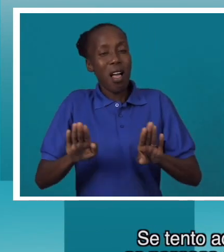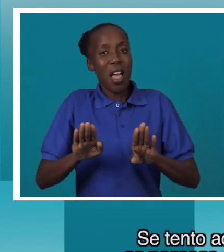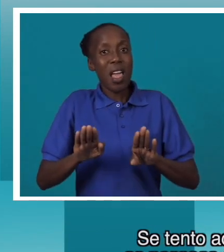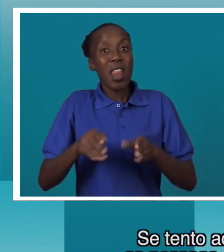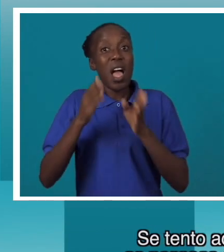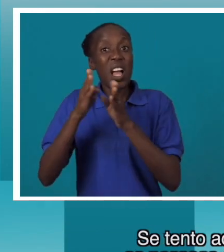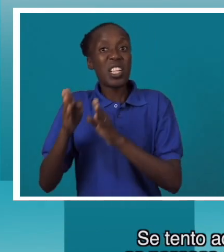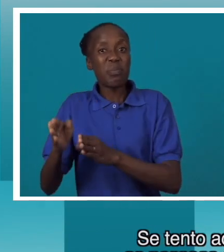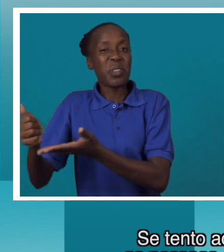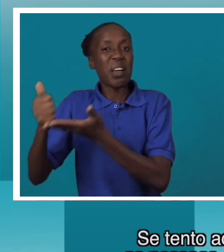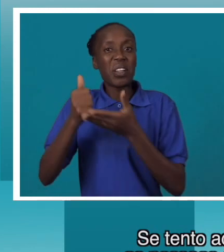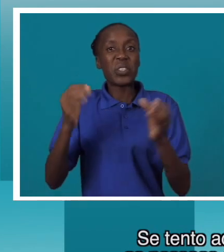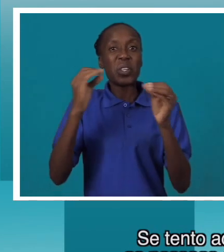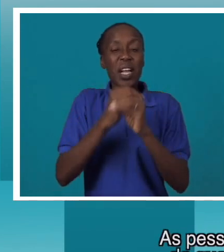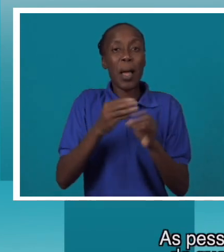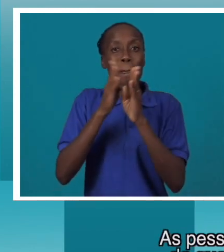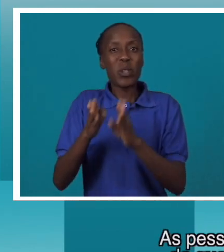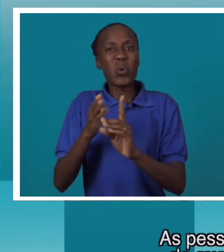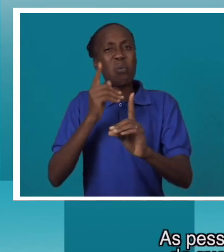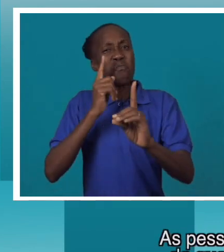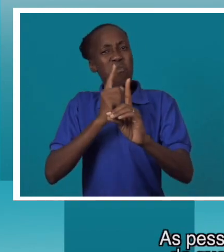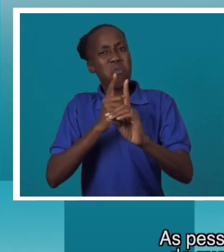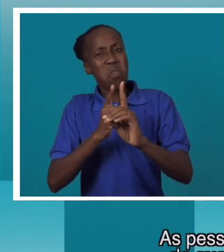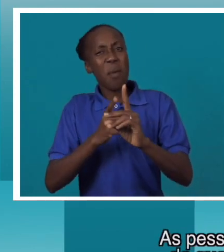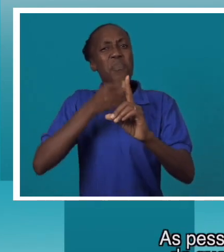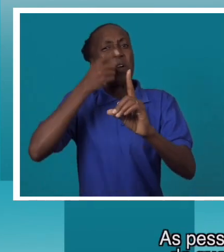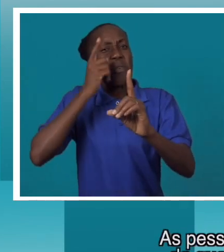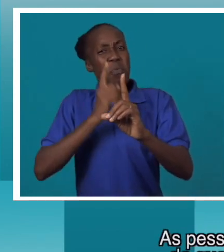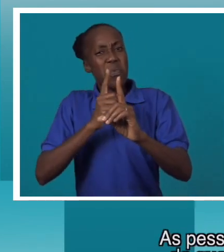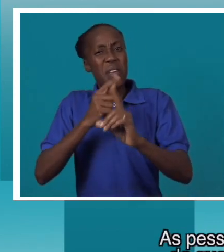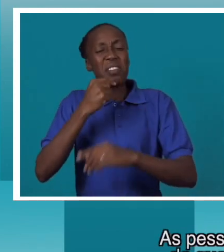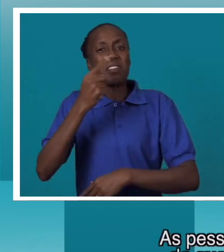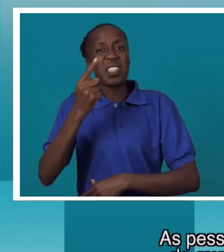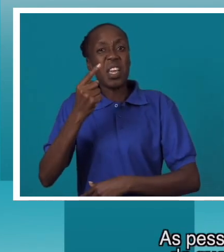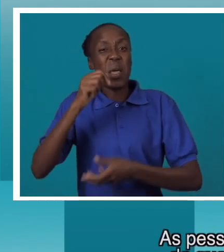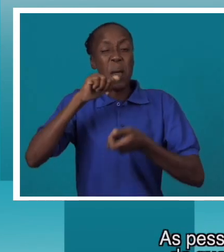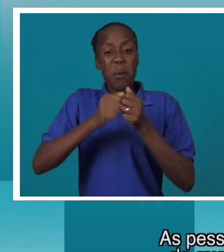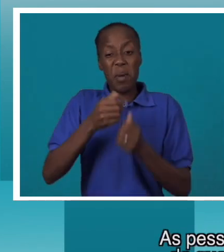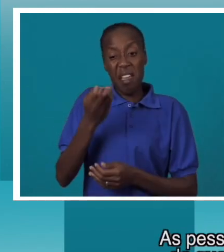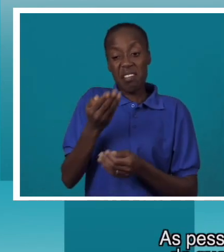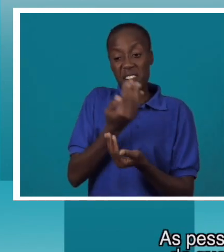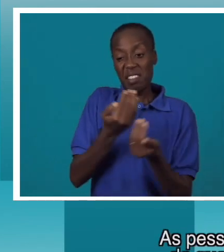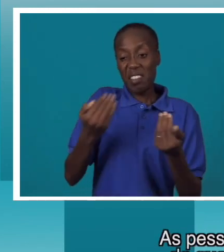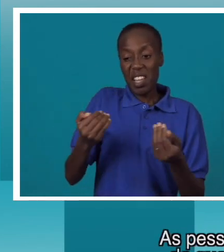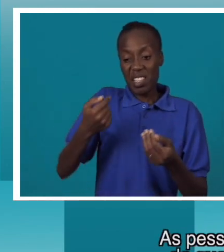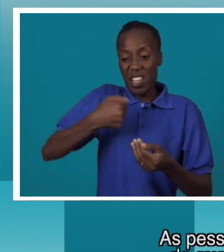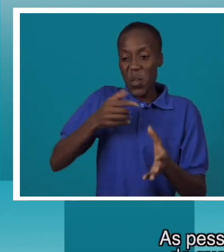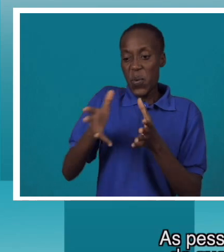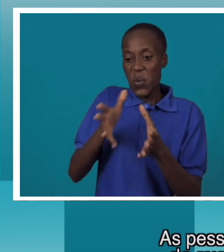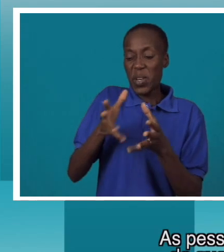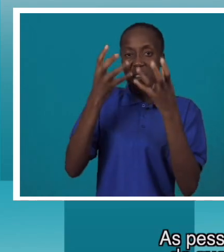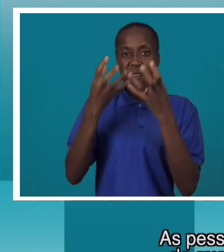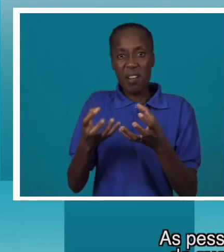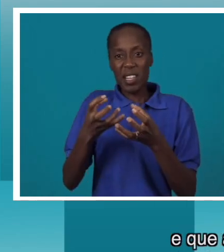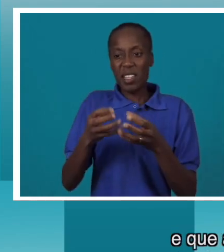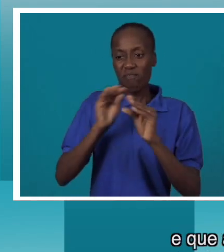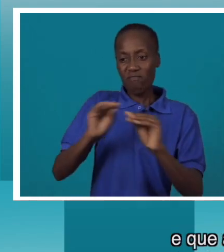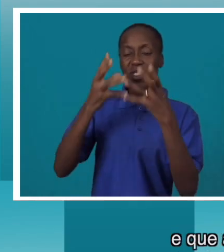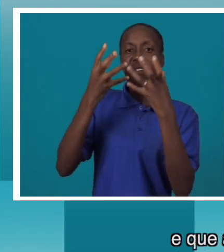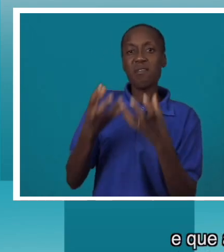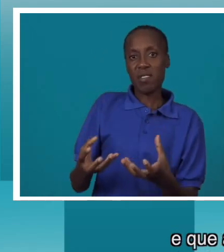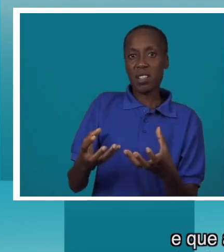ninguém aparece para ajudar. As pessoas se criticam criticam e têm a ideia de que é uma criança mal criada e que a